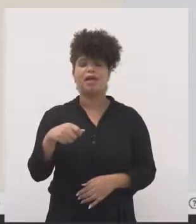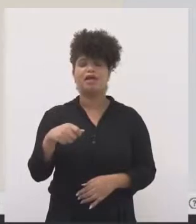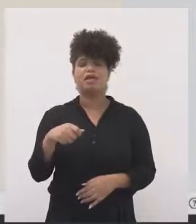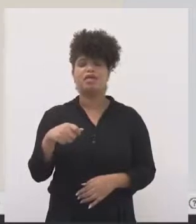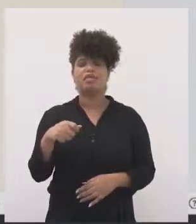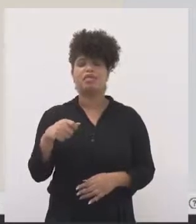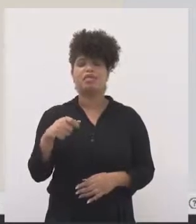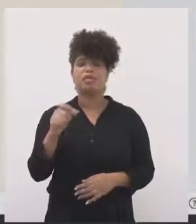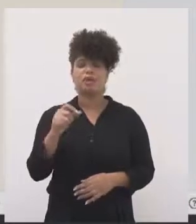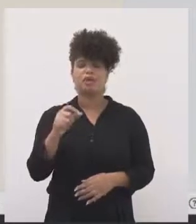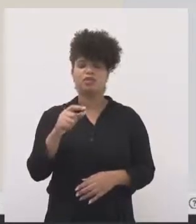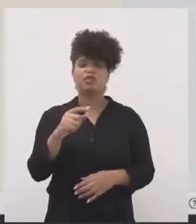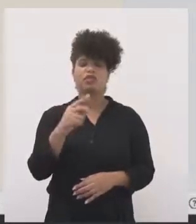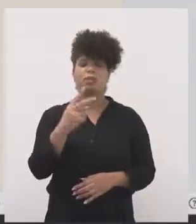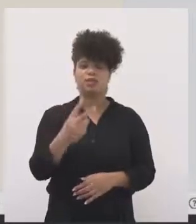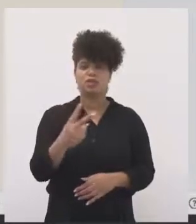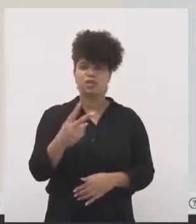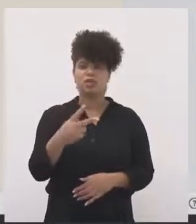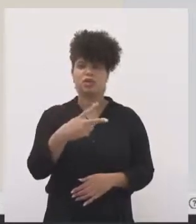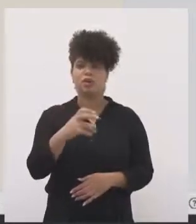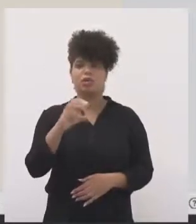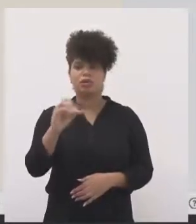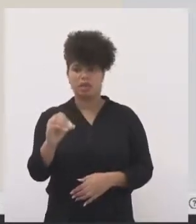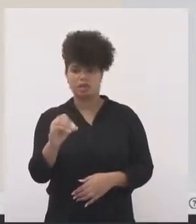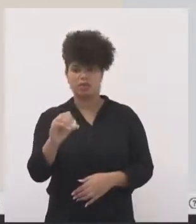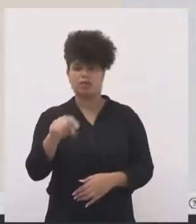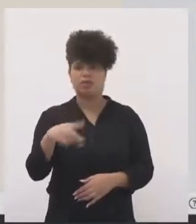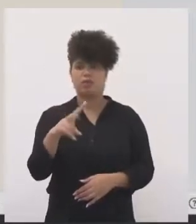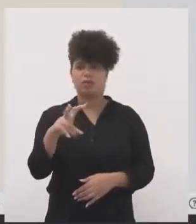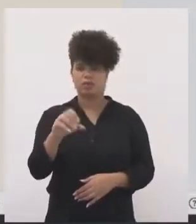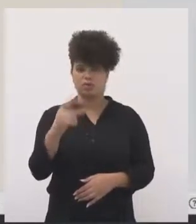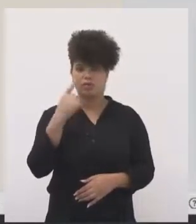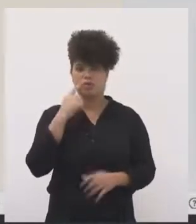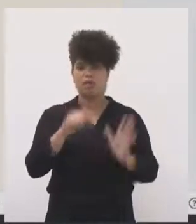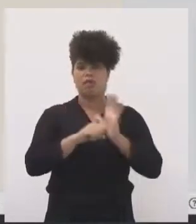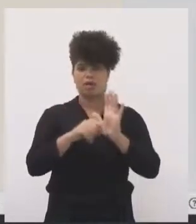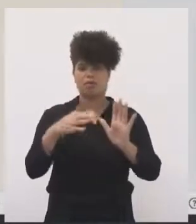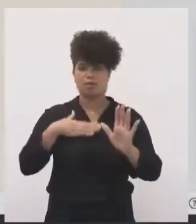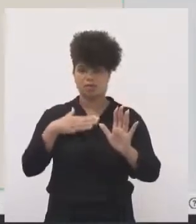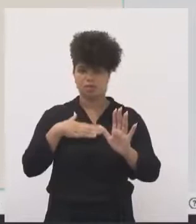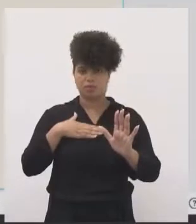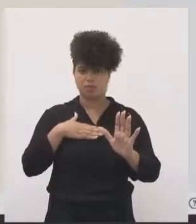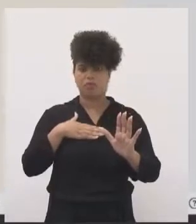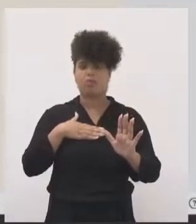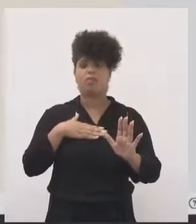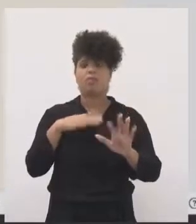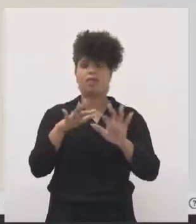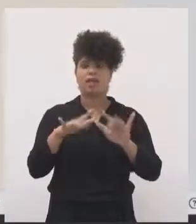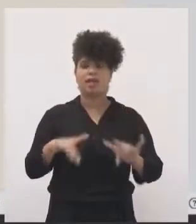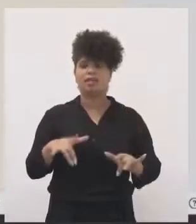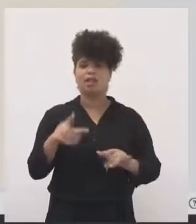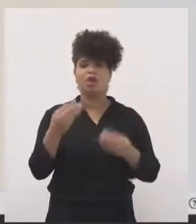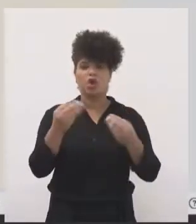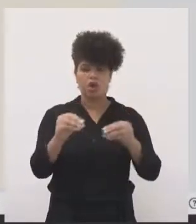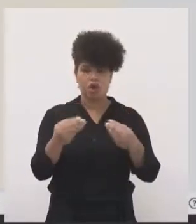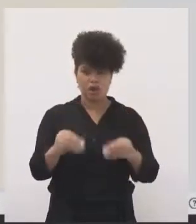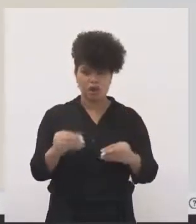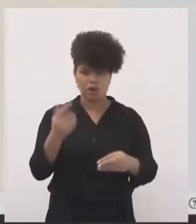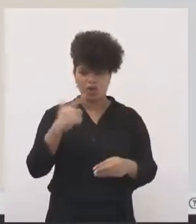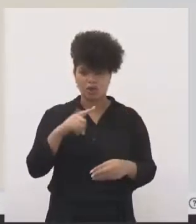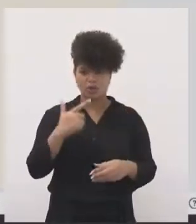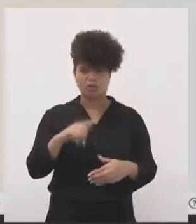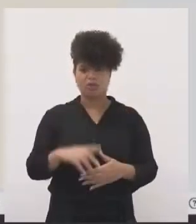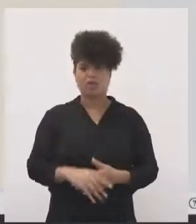a 0,5. Então esses símbolos do meu teclado eu consigo facilmente colocar, ou posso